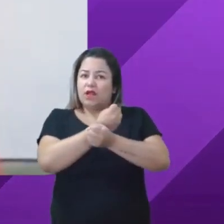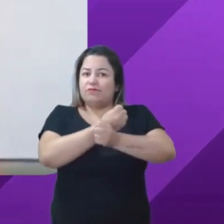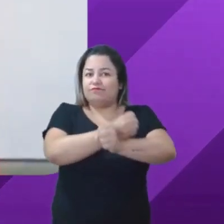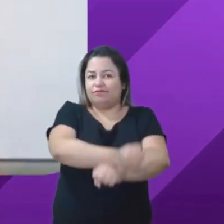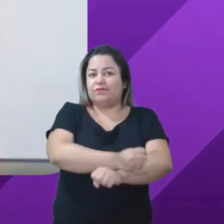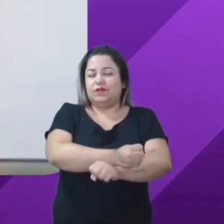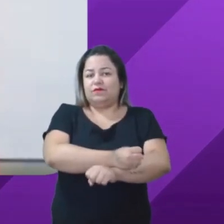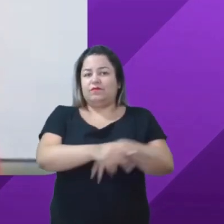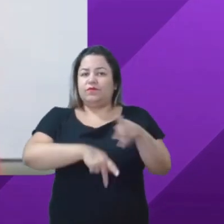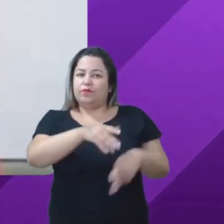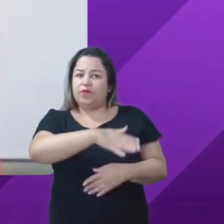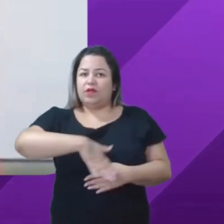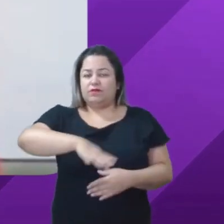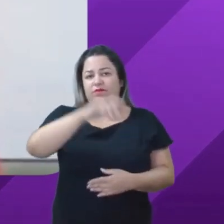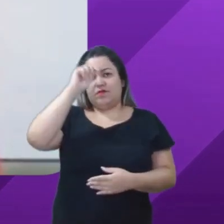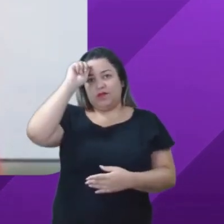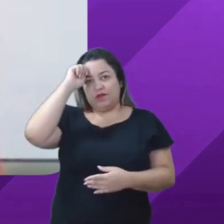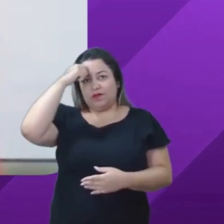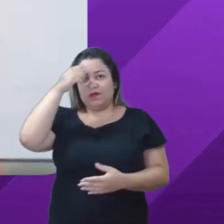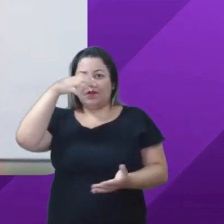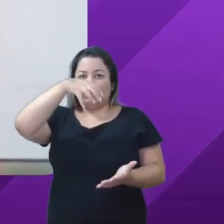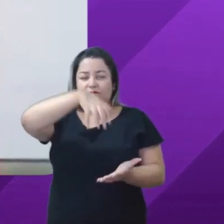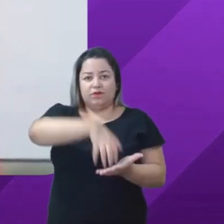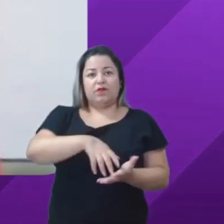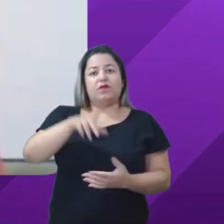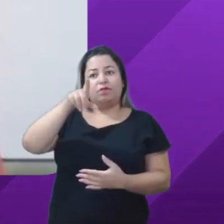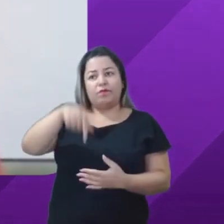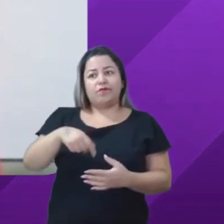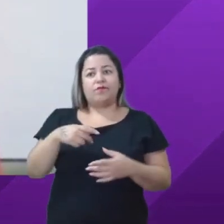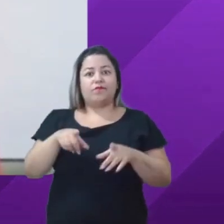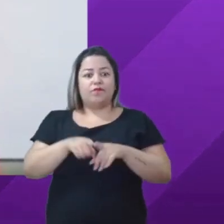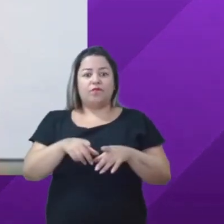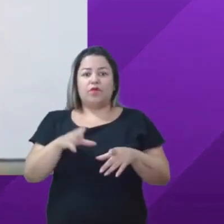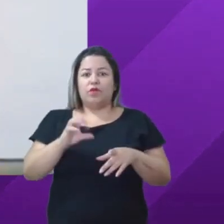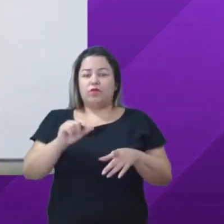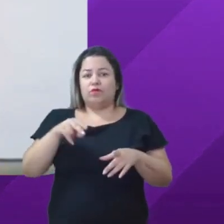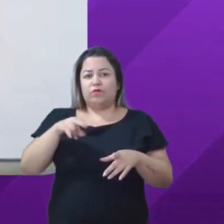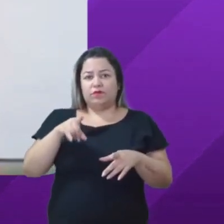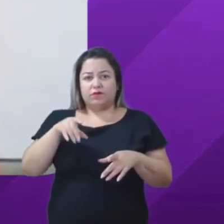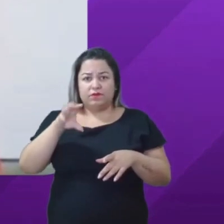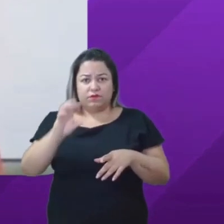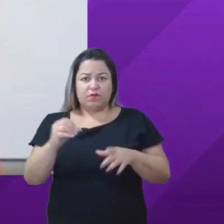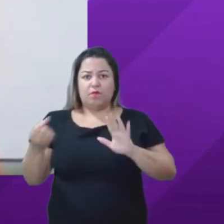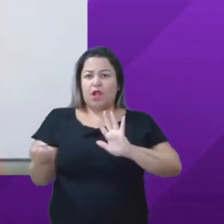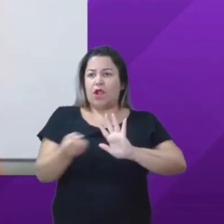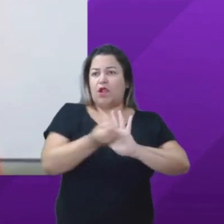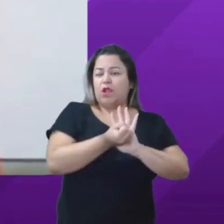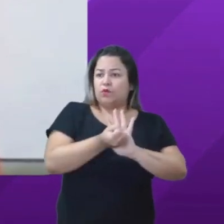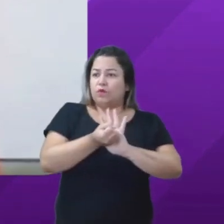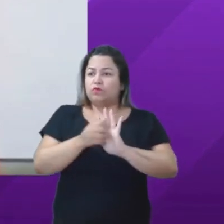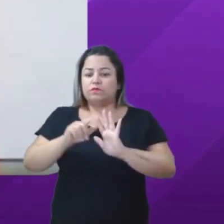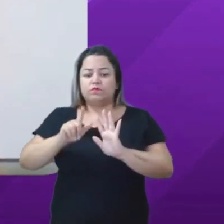negra, né? Então, é um território que foi colonizado, é um território que foi marcado pelo genocídio dos